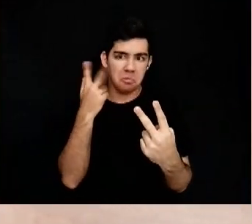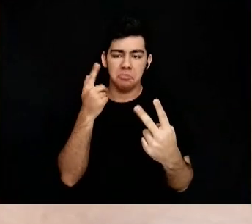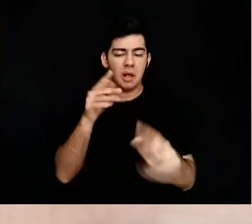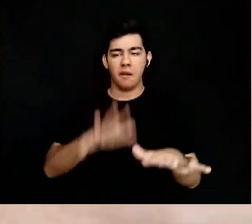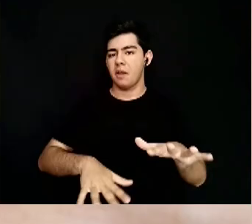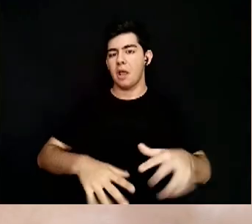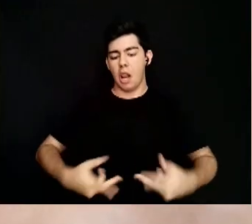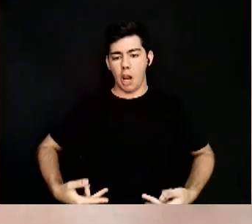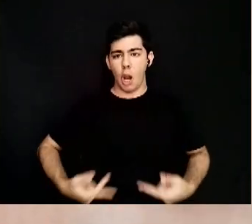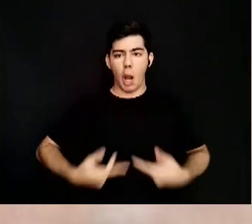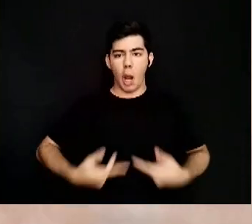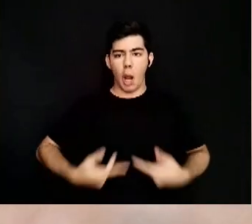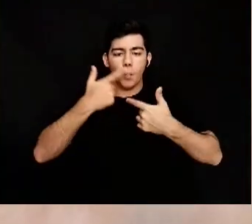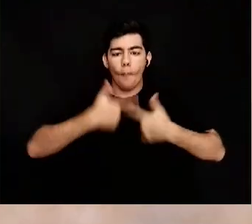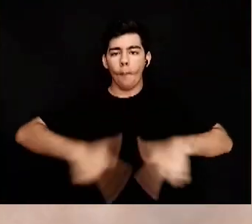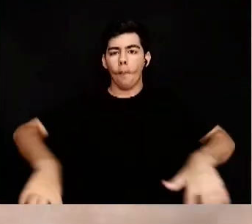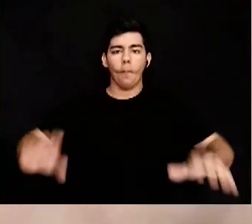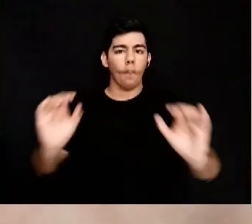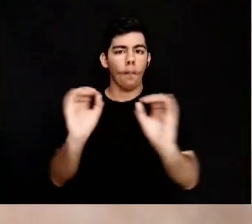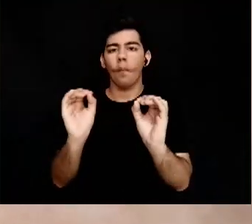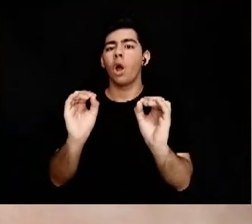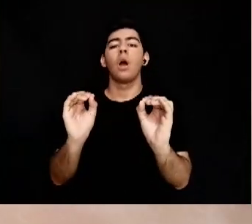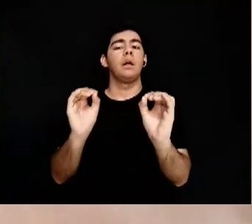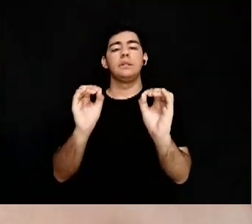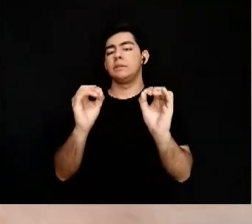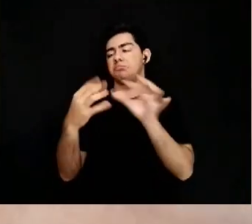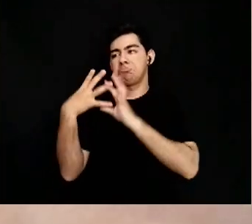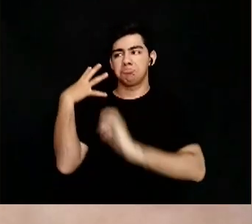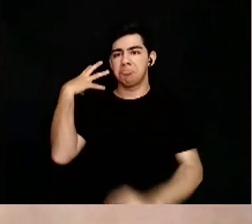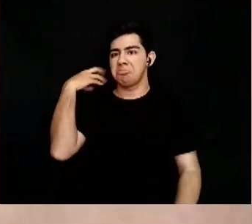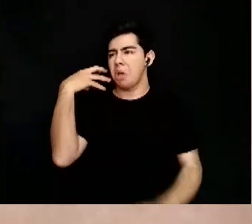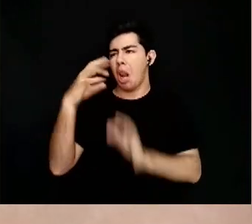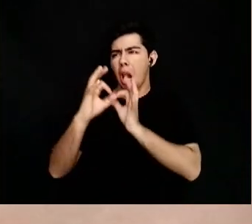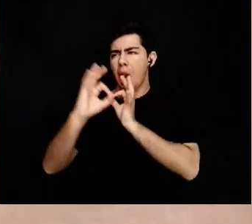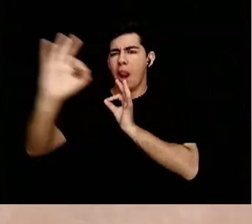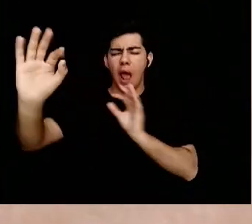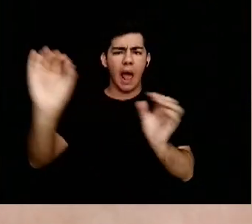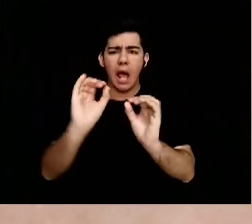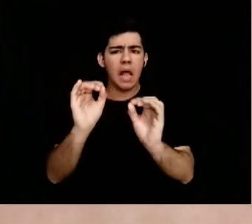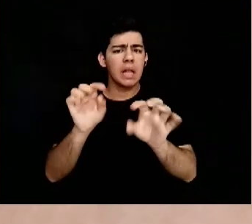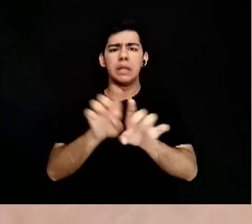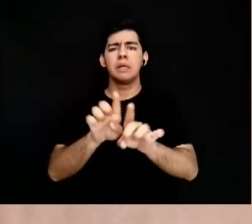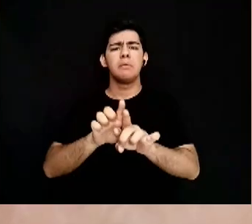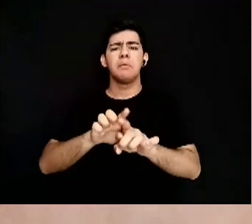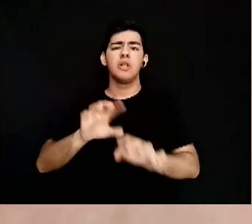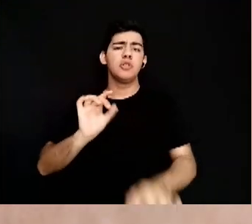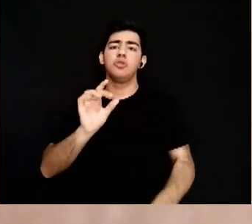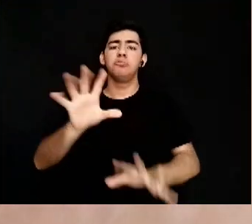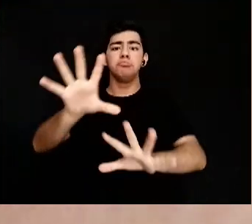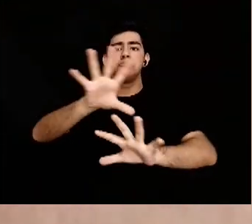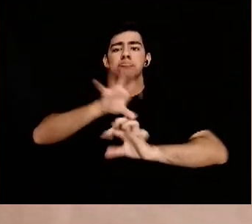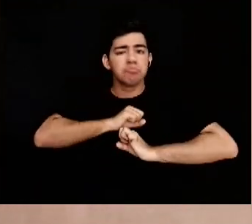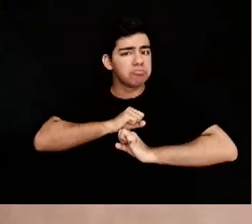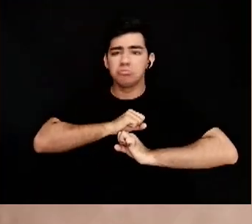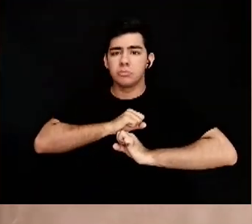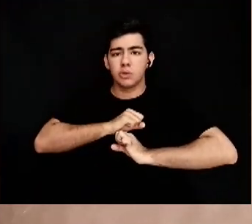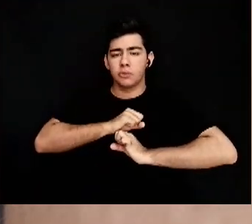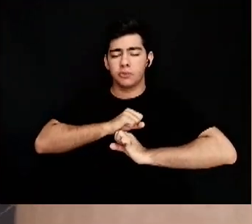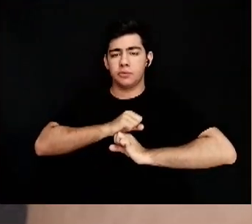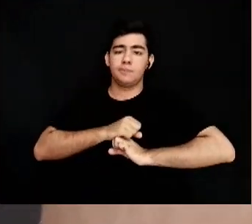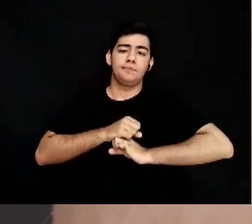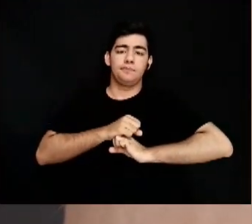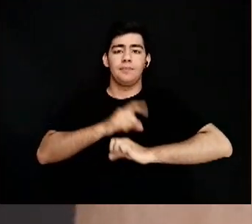pessoa não fez nenhuma cirurgia, não teve uma viagem longa, não ficou acamada e apresentou uma